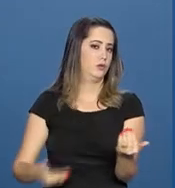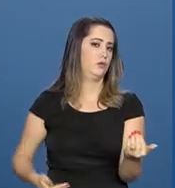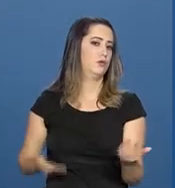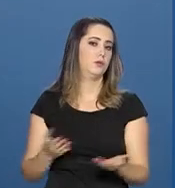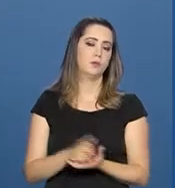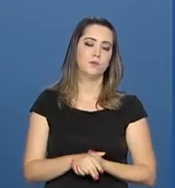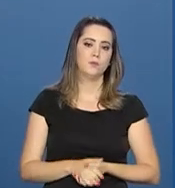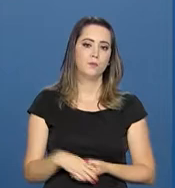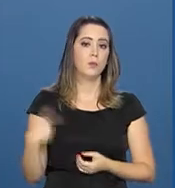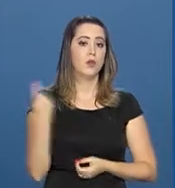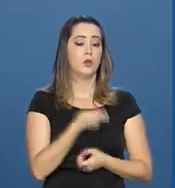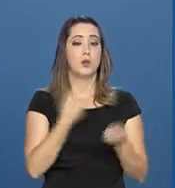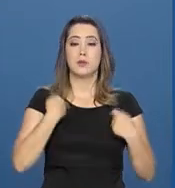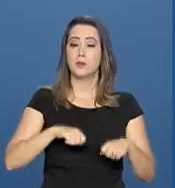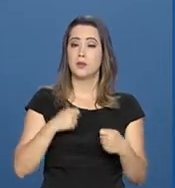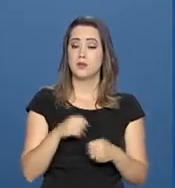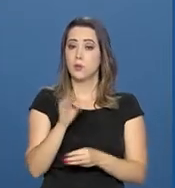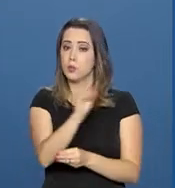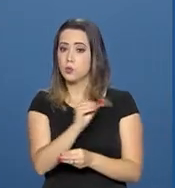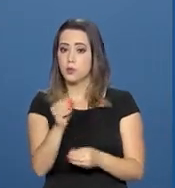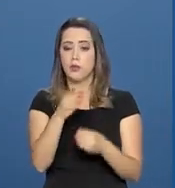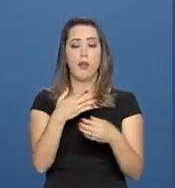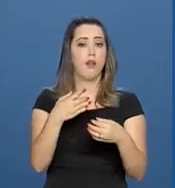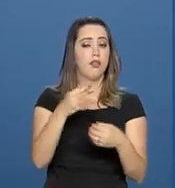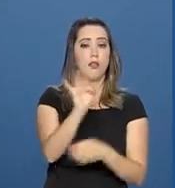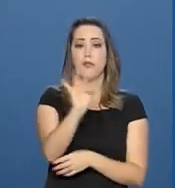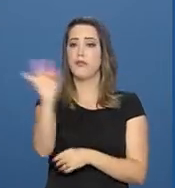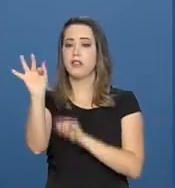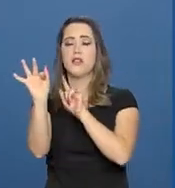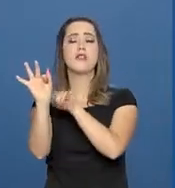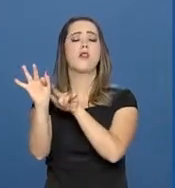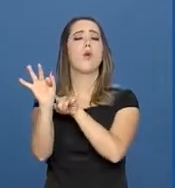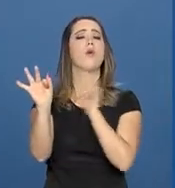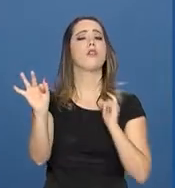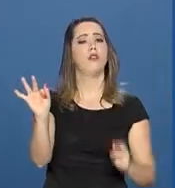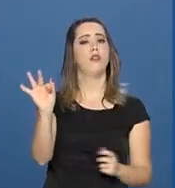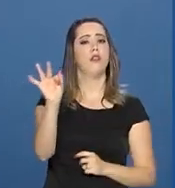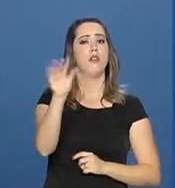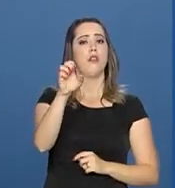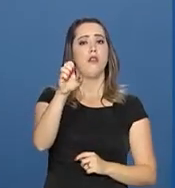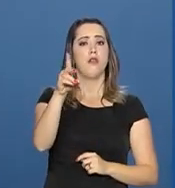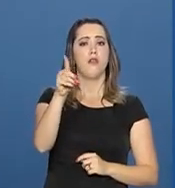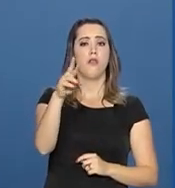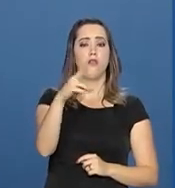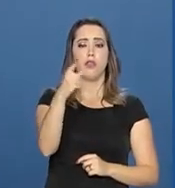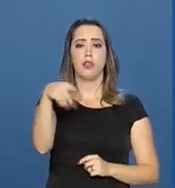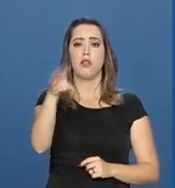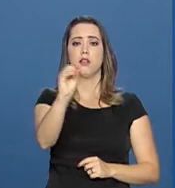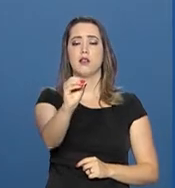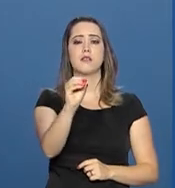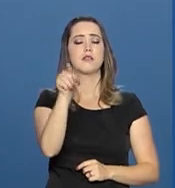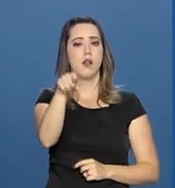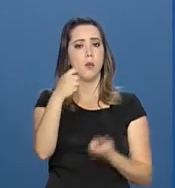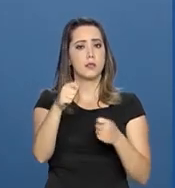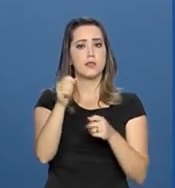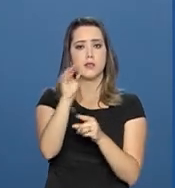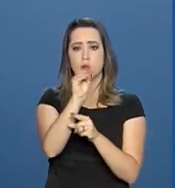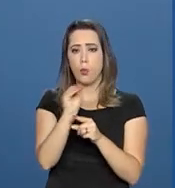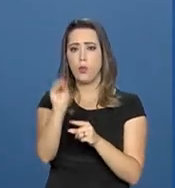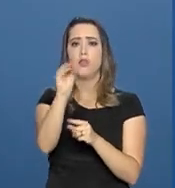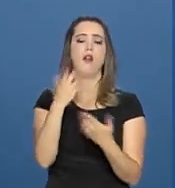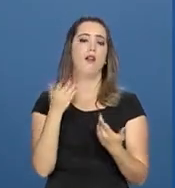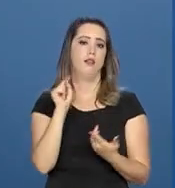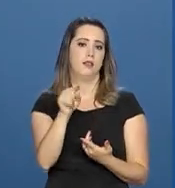temos que recuperar a federação brasileira. E para recuperar a Federação Brasileira, nós temos